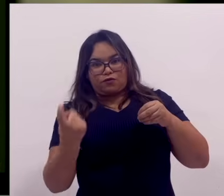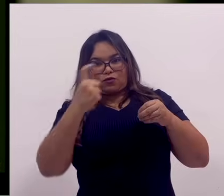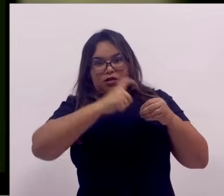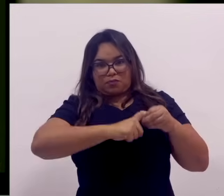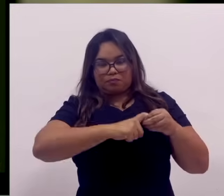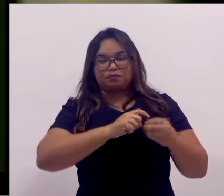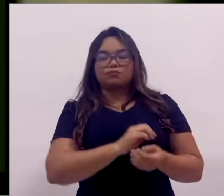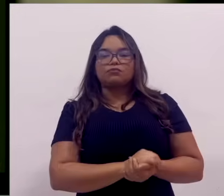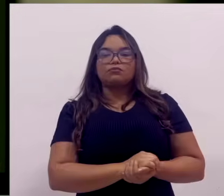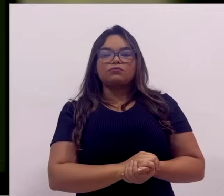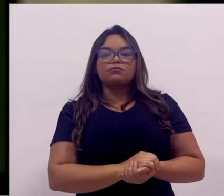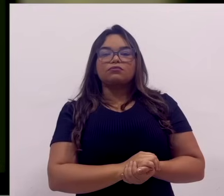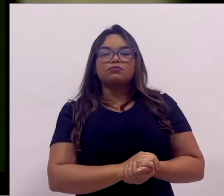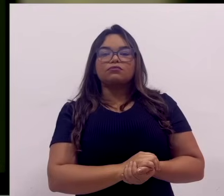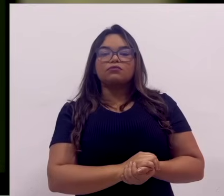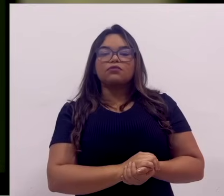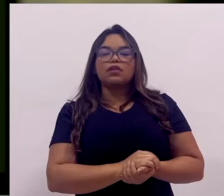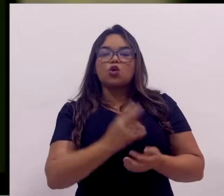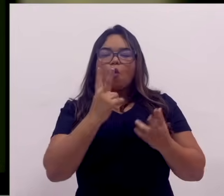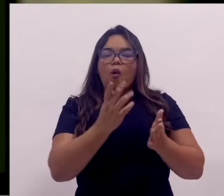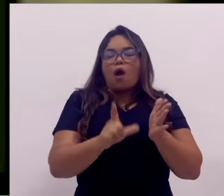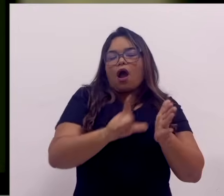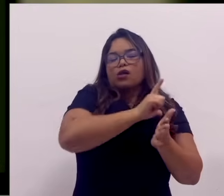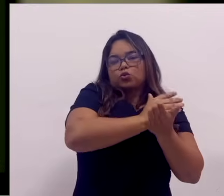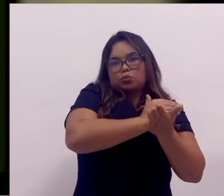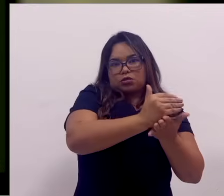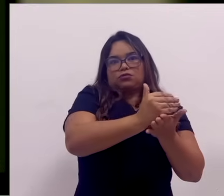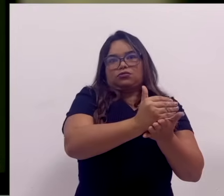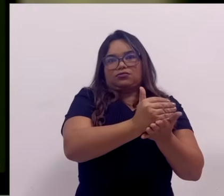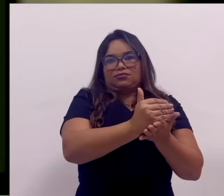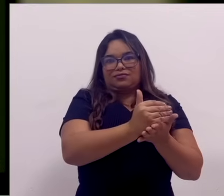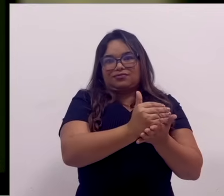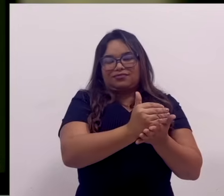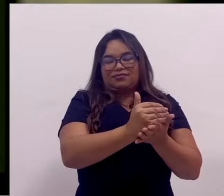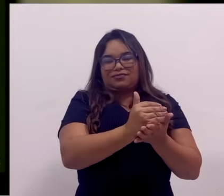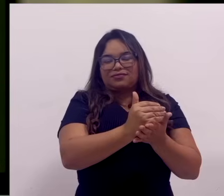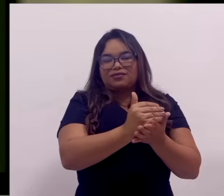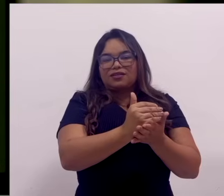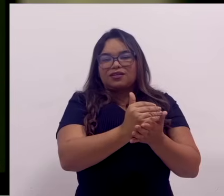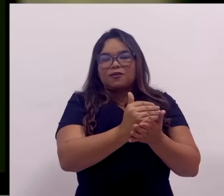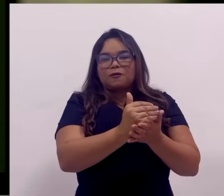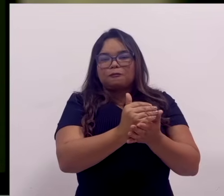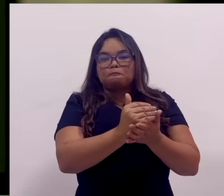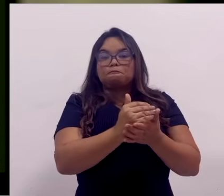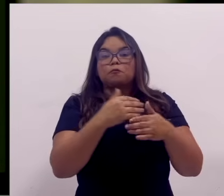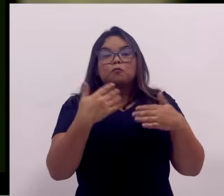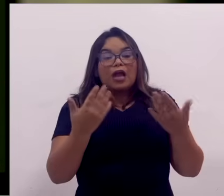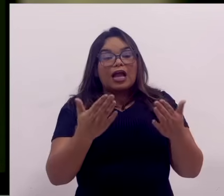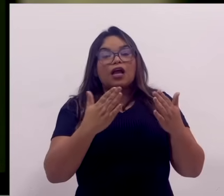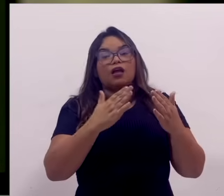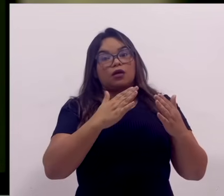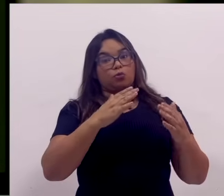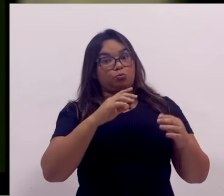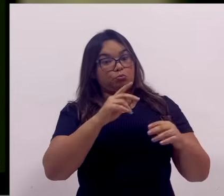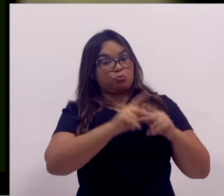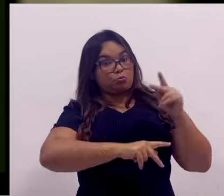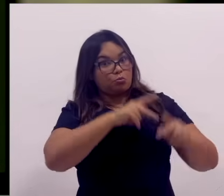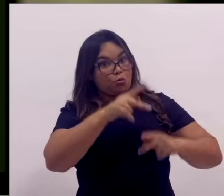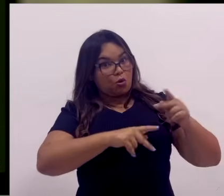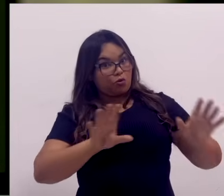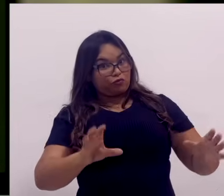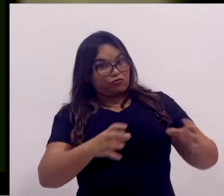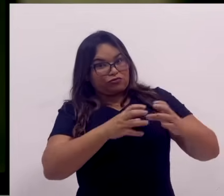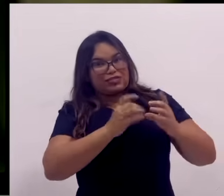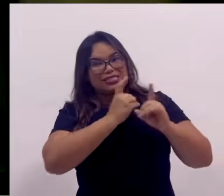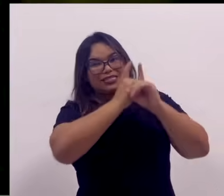Dá uma volta e pratica as primeiras obras. Então haviam chegado a um estado de autocomplacência até certo